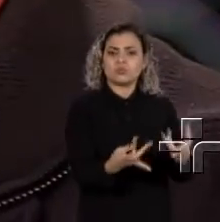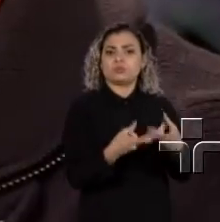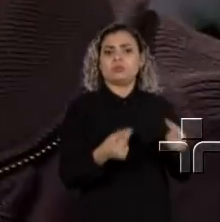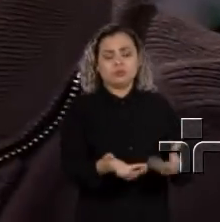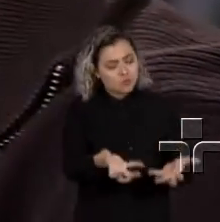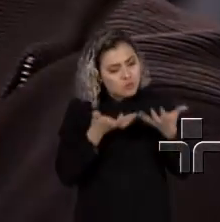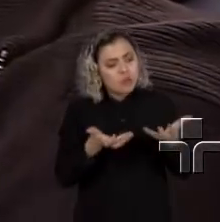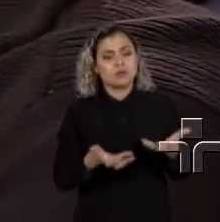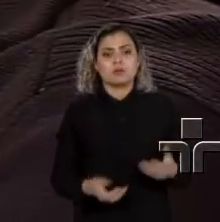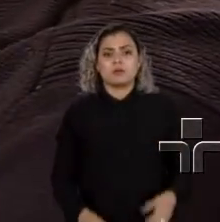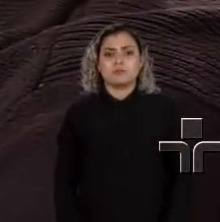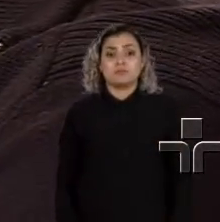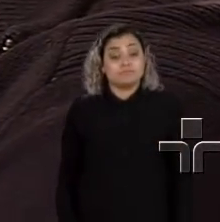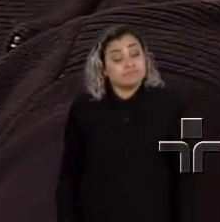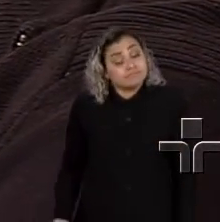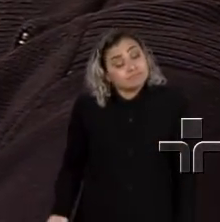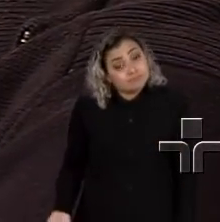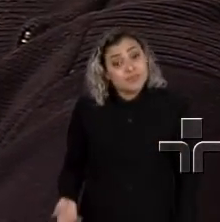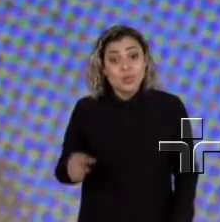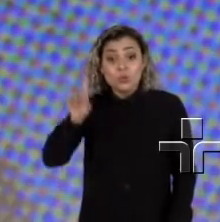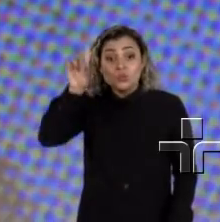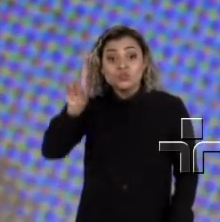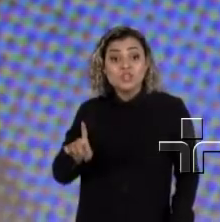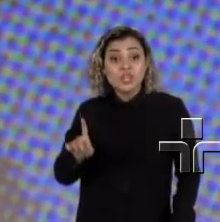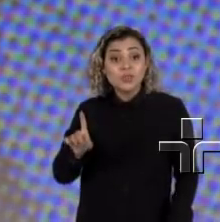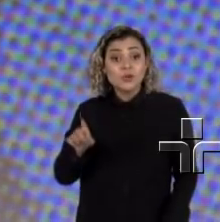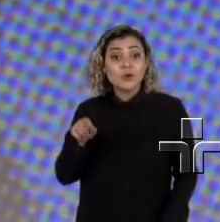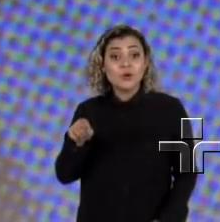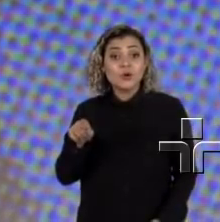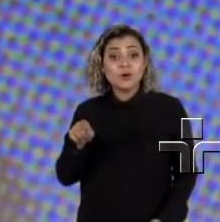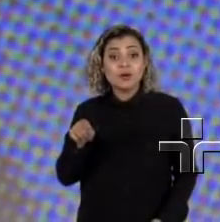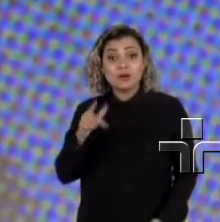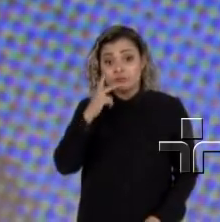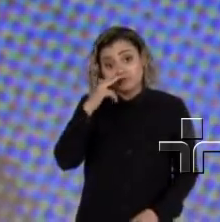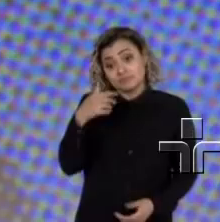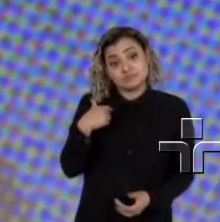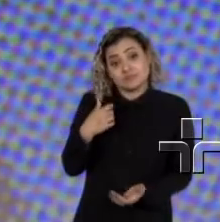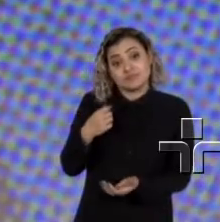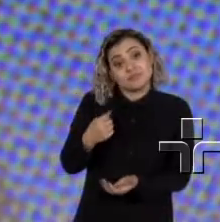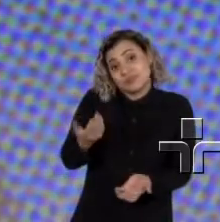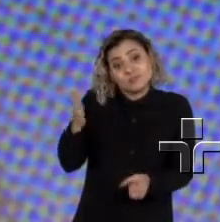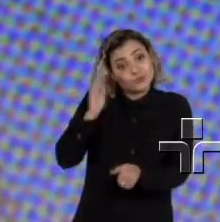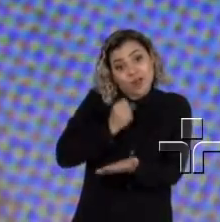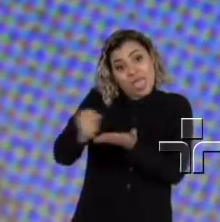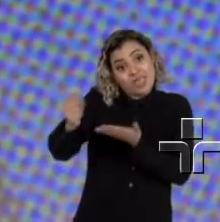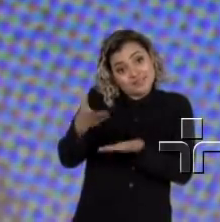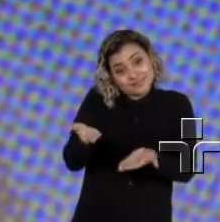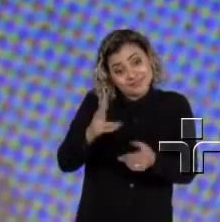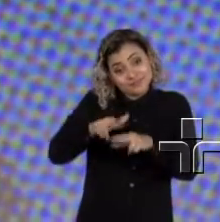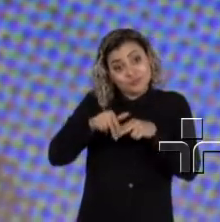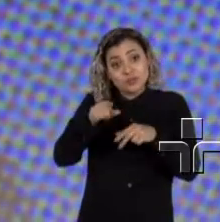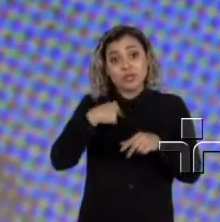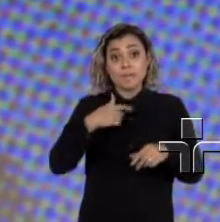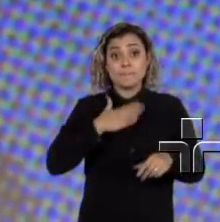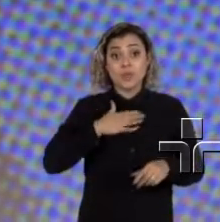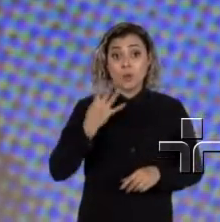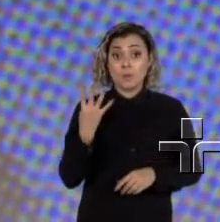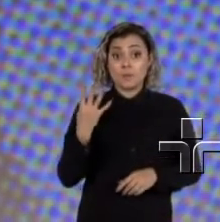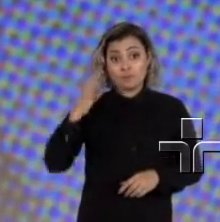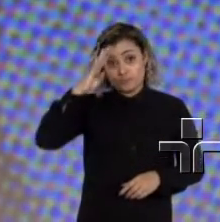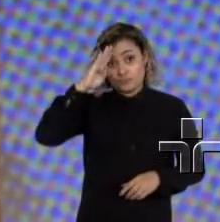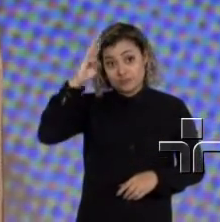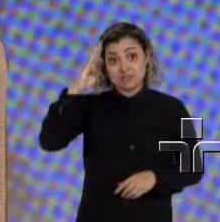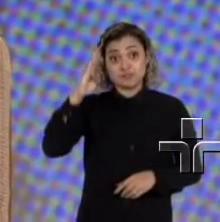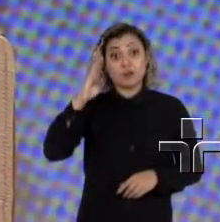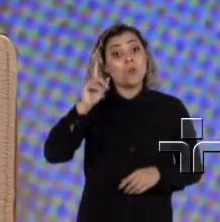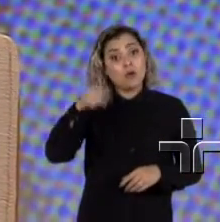inteira. E o diretor caiu do cavalo, porque quando terminou, meu personagem estava entre os 4 personagens